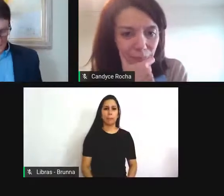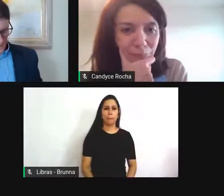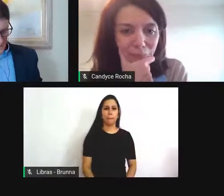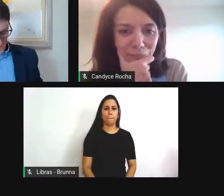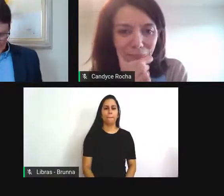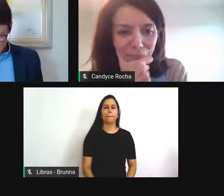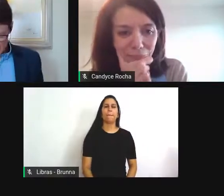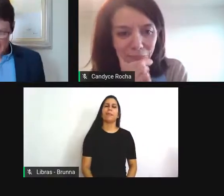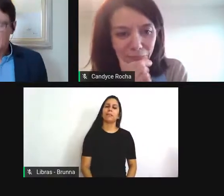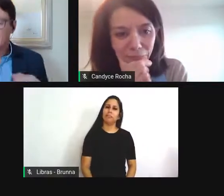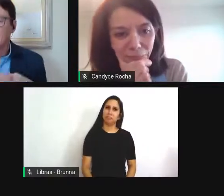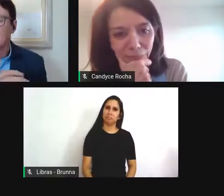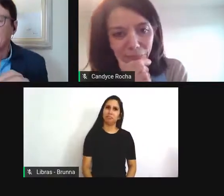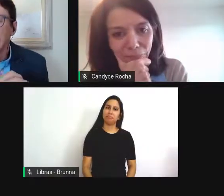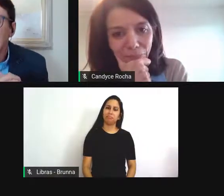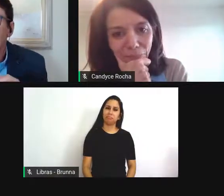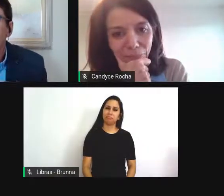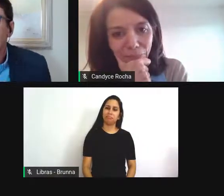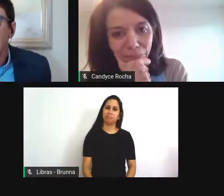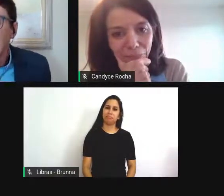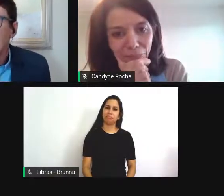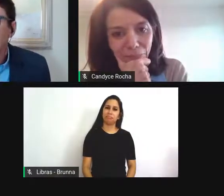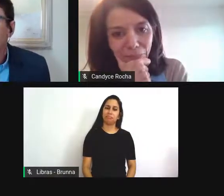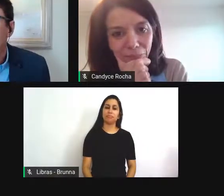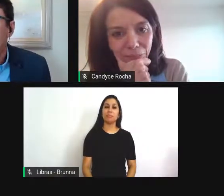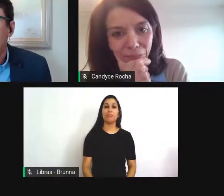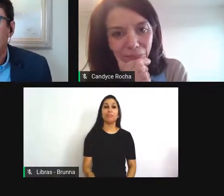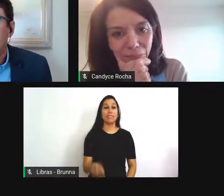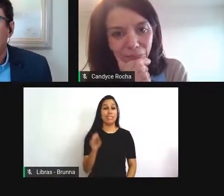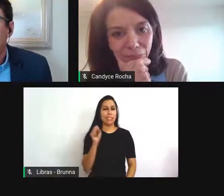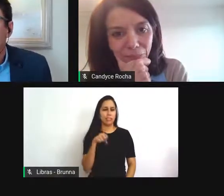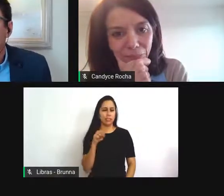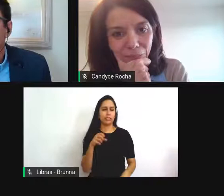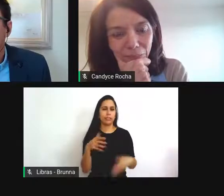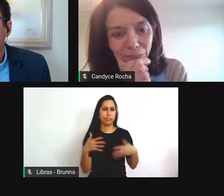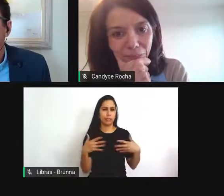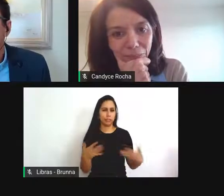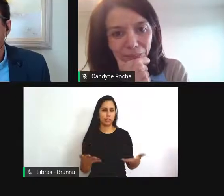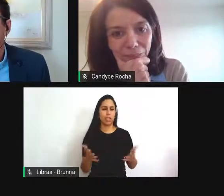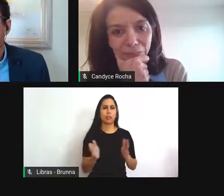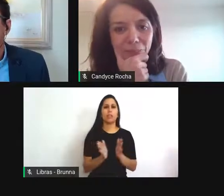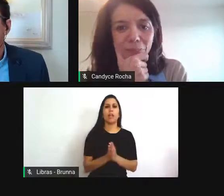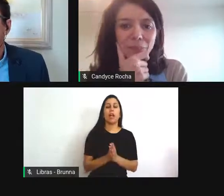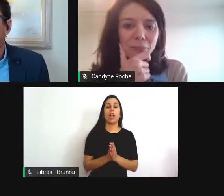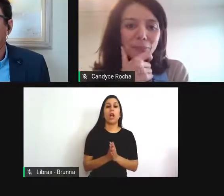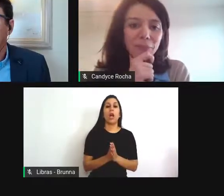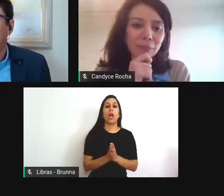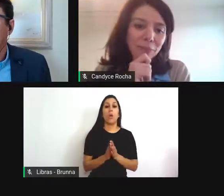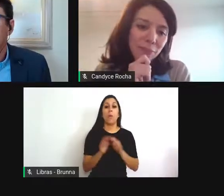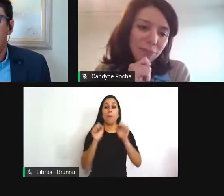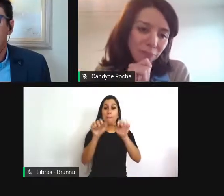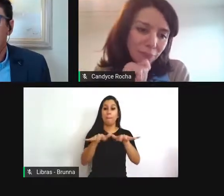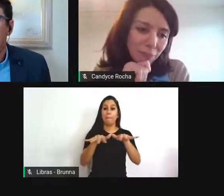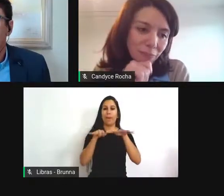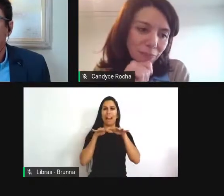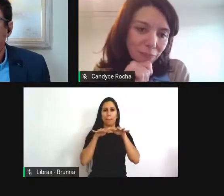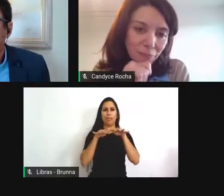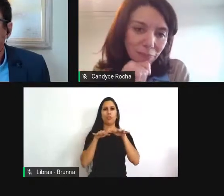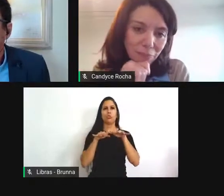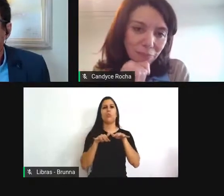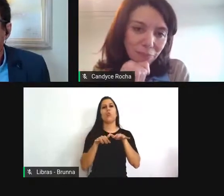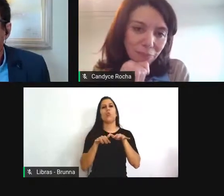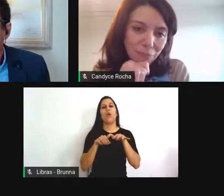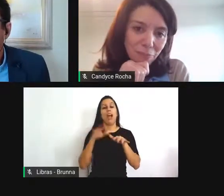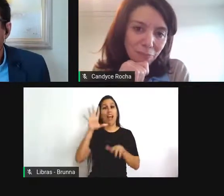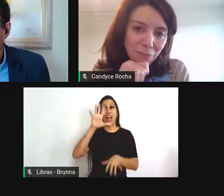Sim, perdão. A questão, um exemplo é o Parlamento Pan-Africano. Foi muito engraçado até,